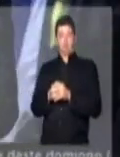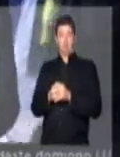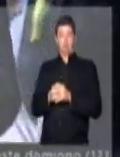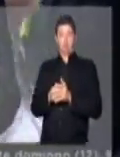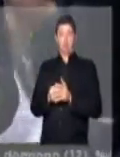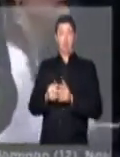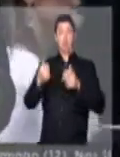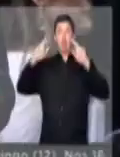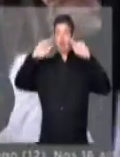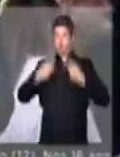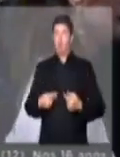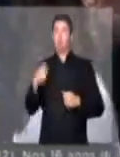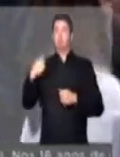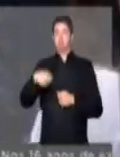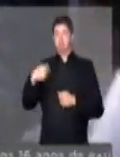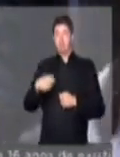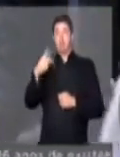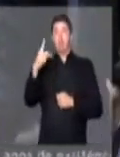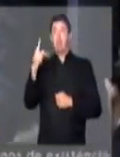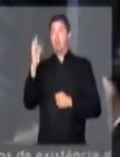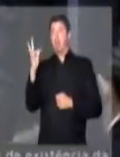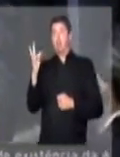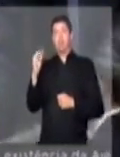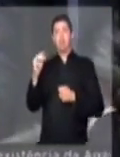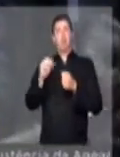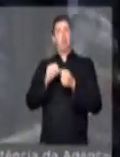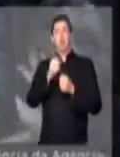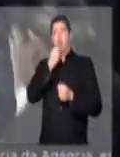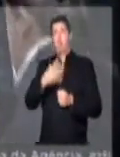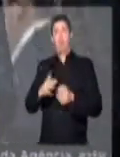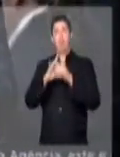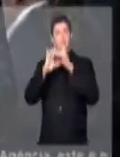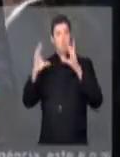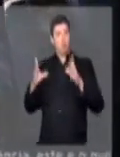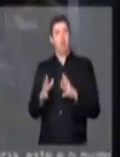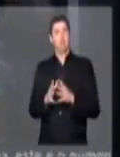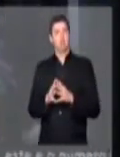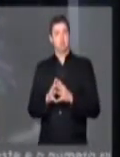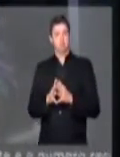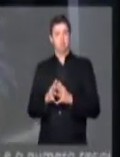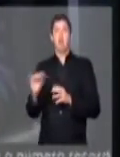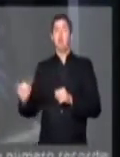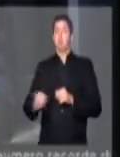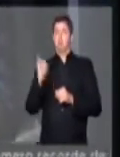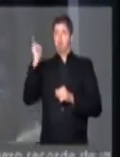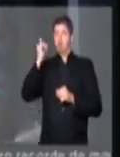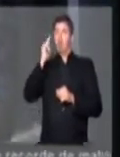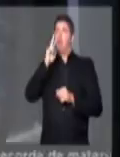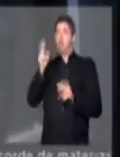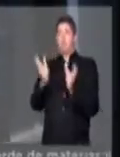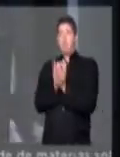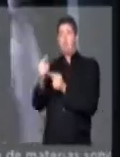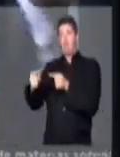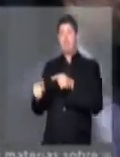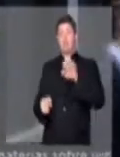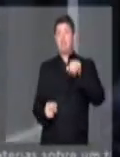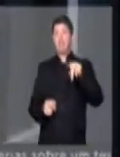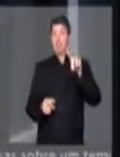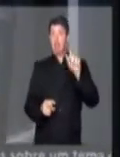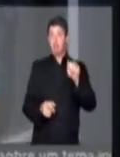preciso reconhecer que o PT fez bem à nossa democracia. Foi importante ver um partido de